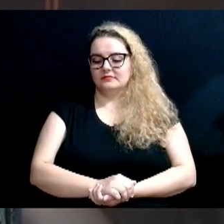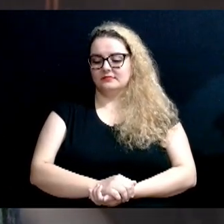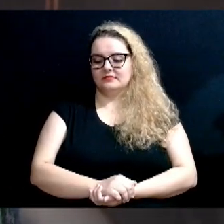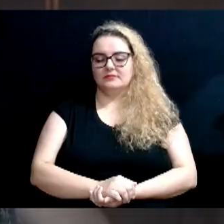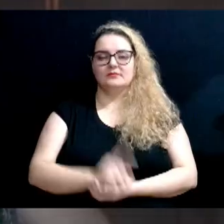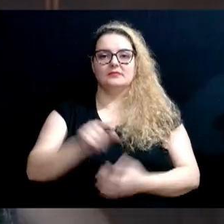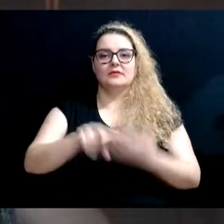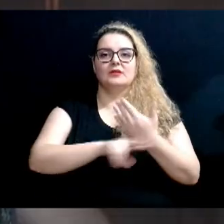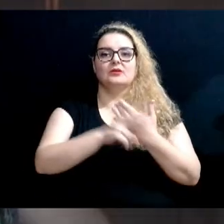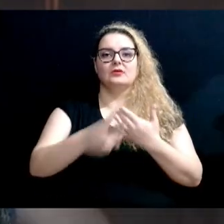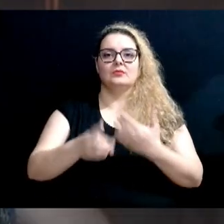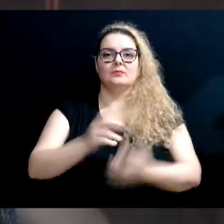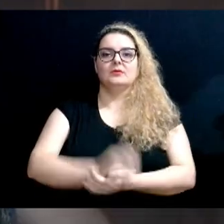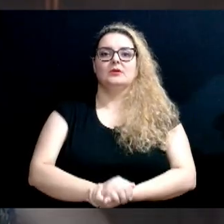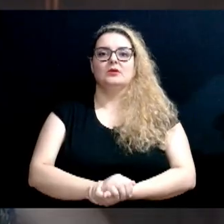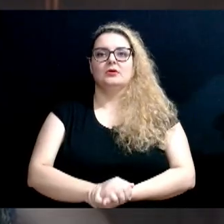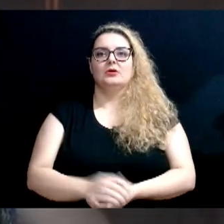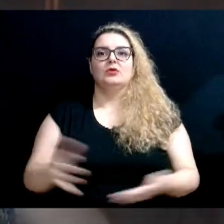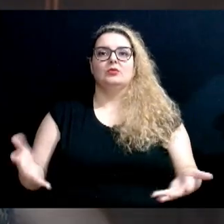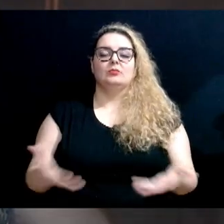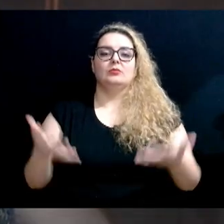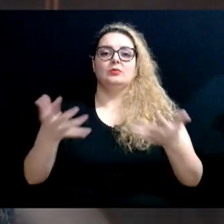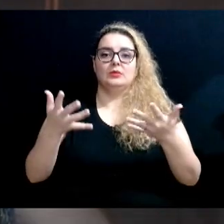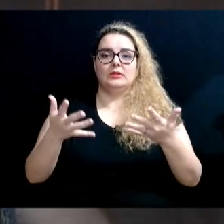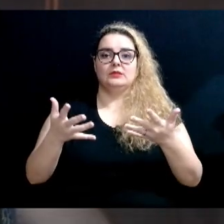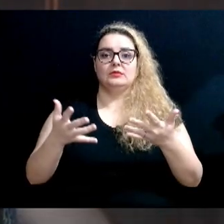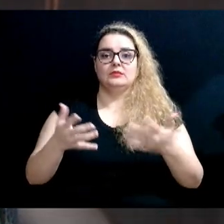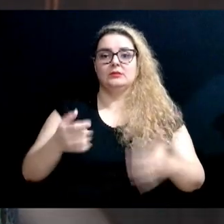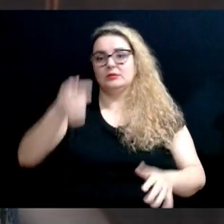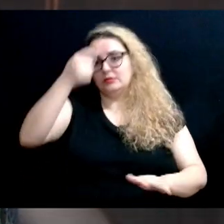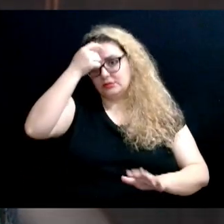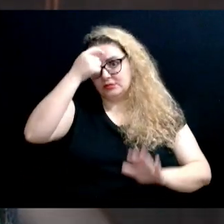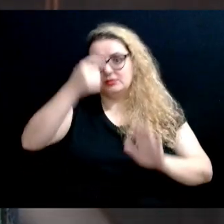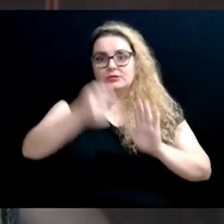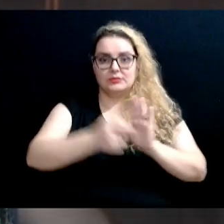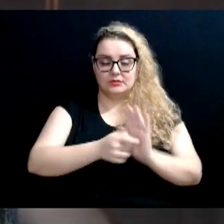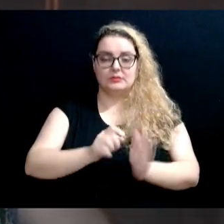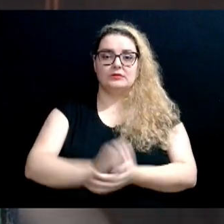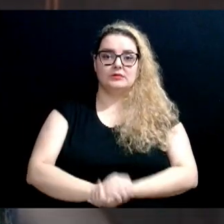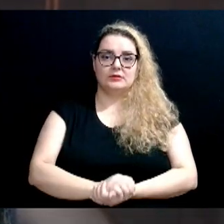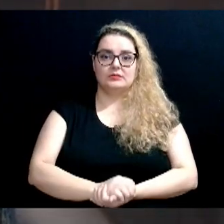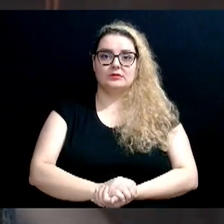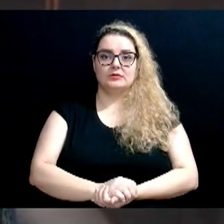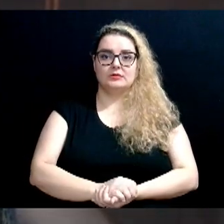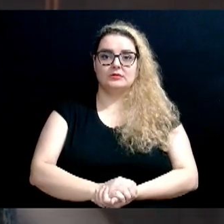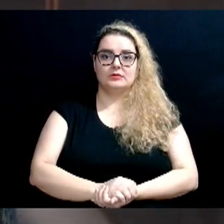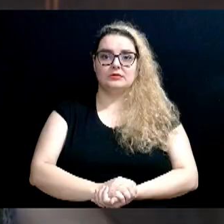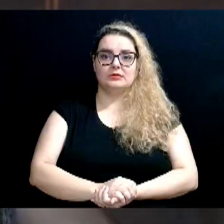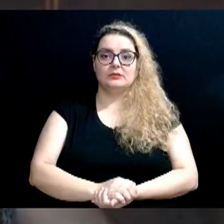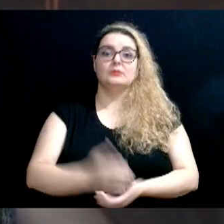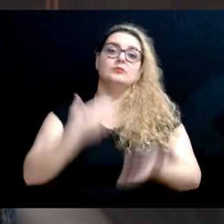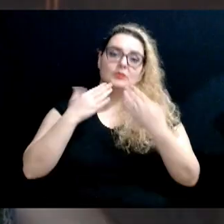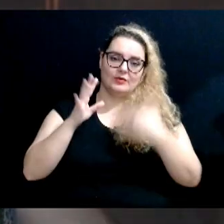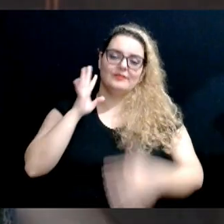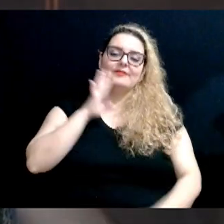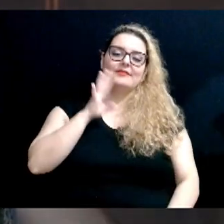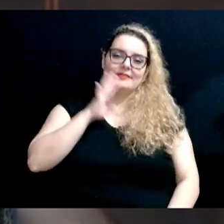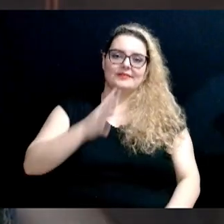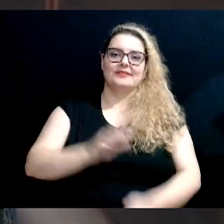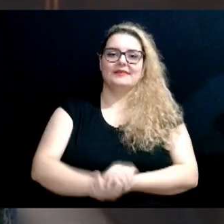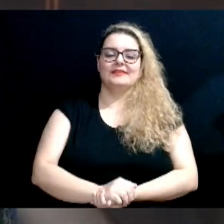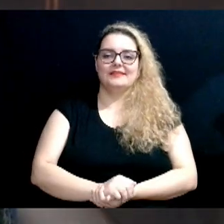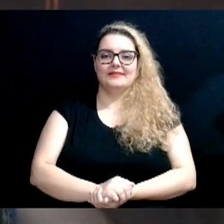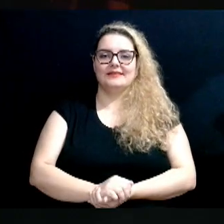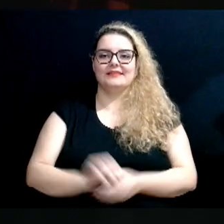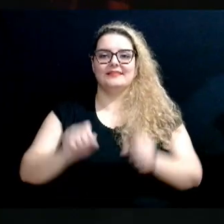ou promovida através da inteligência artificial. Então, acredito que vai ser um bate-papo bem bacana. Essa manhã é bem legal.